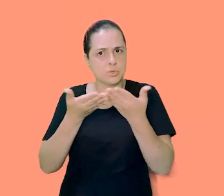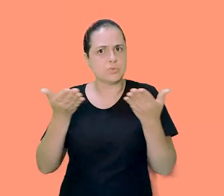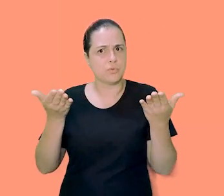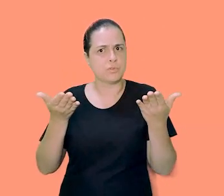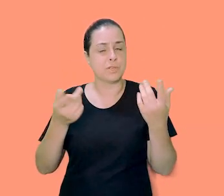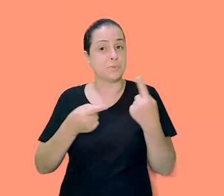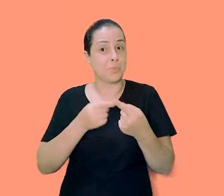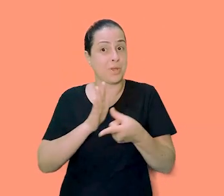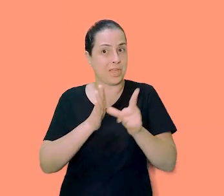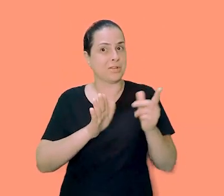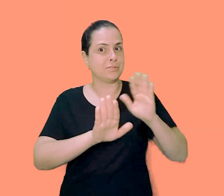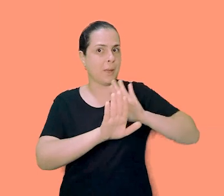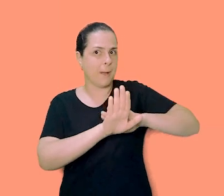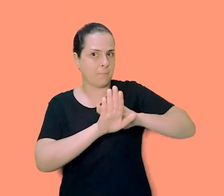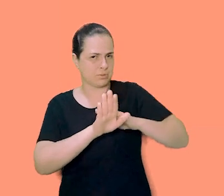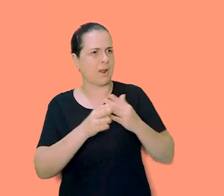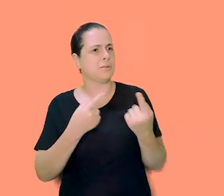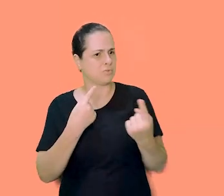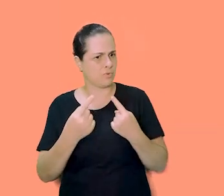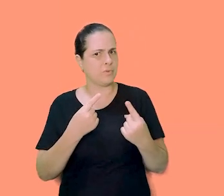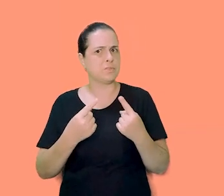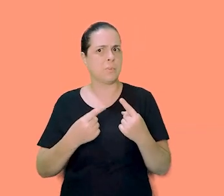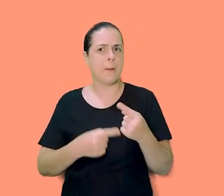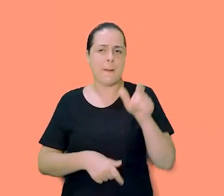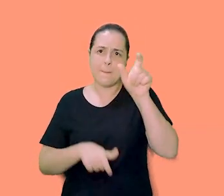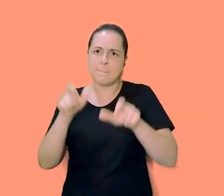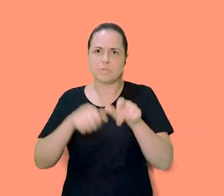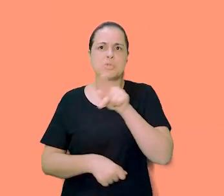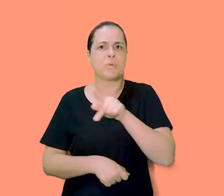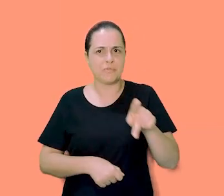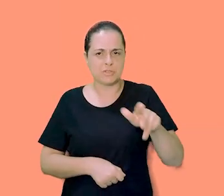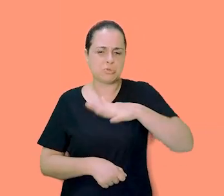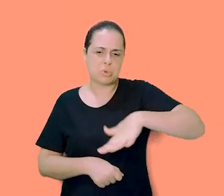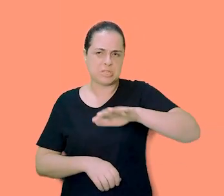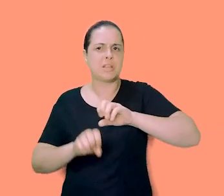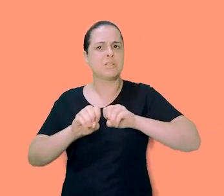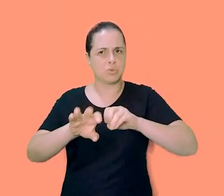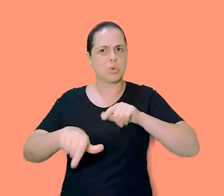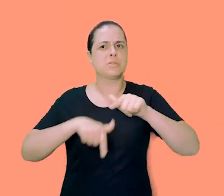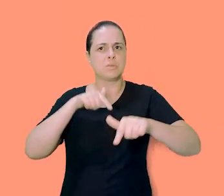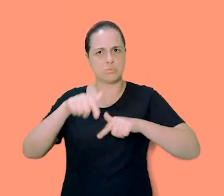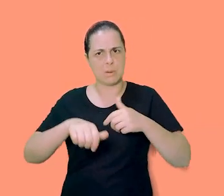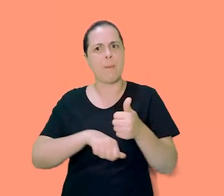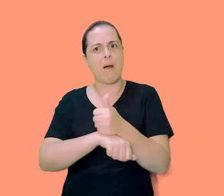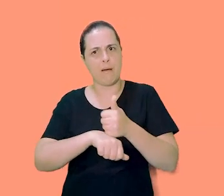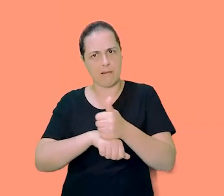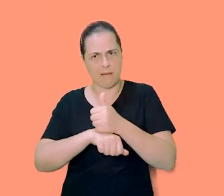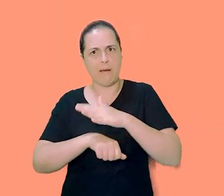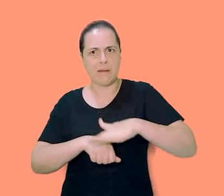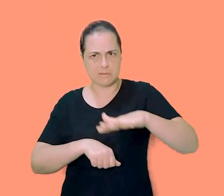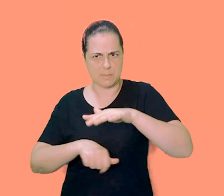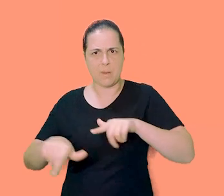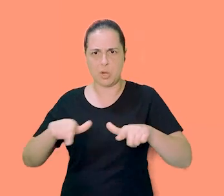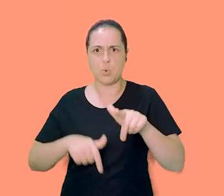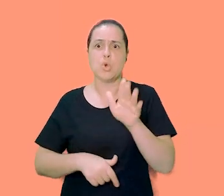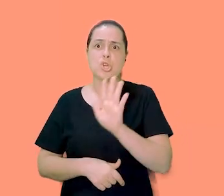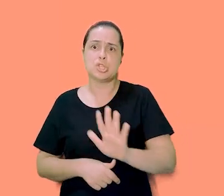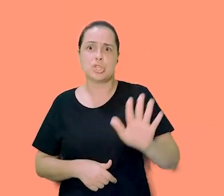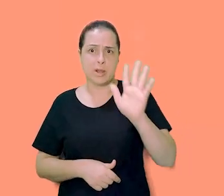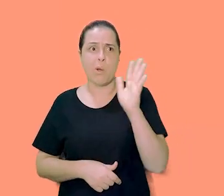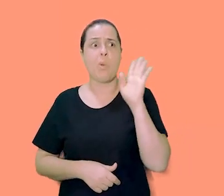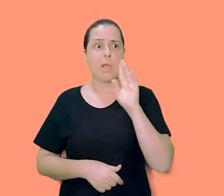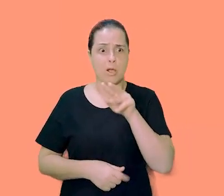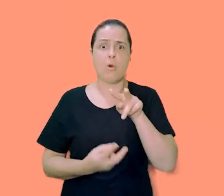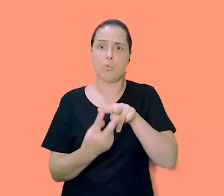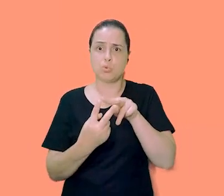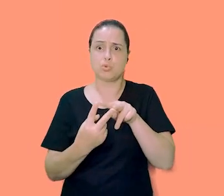antes nos bastidores também, a gente tem bastante professores, educadores que nos ouvem, e também pessoas no mercado de trabalho. Então, legal que você tocou nessas duas áreas.